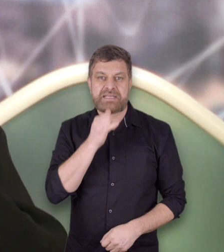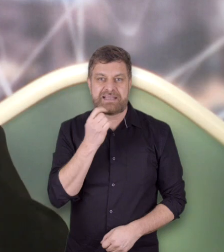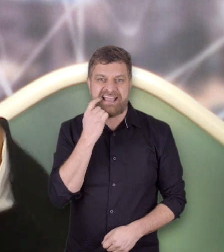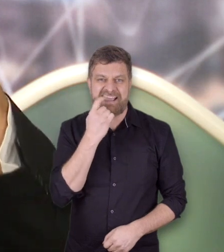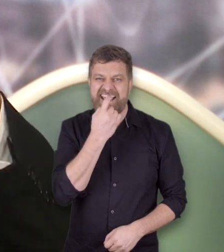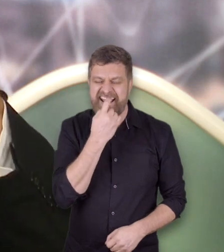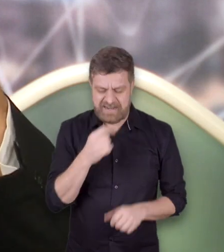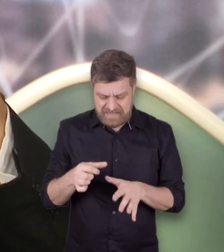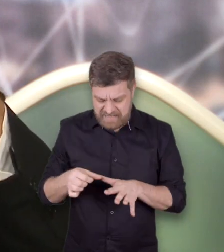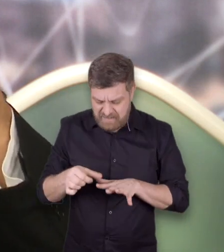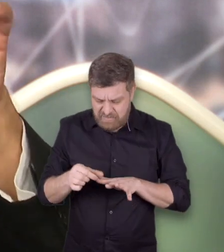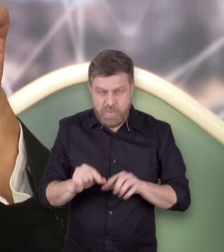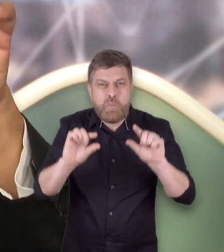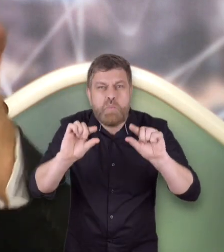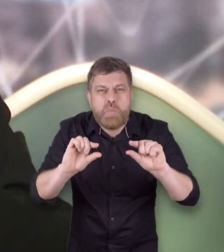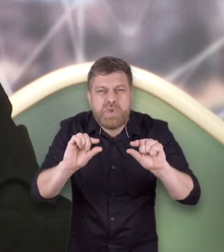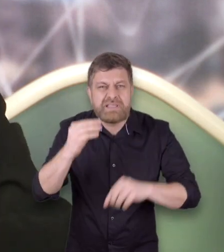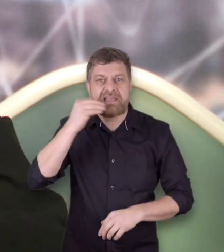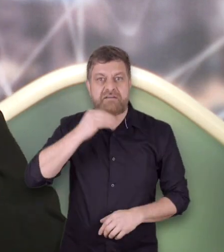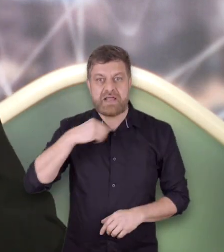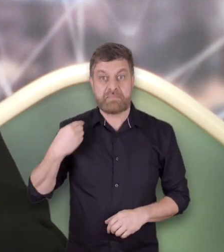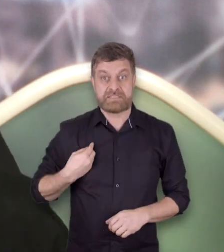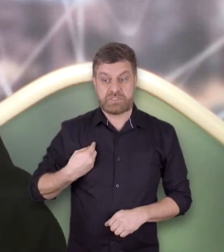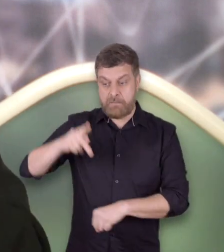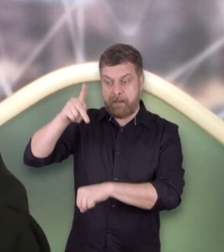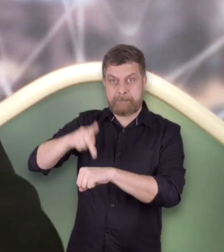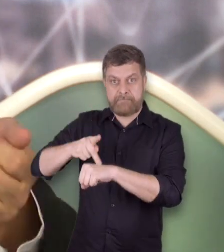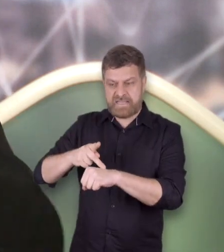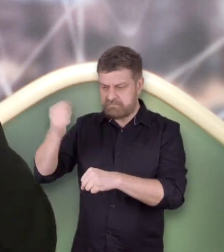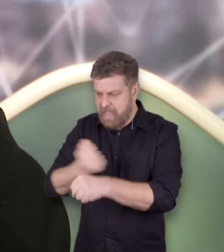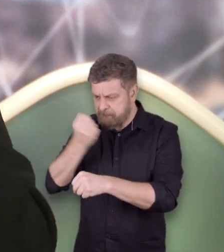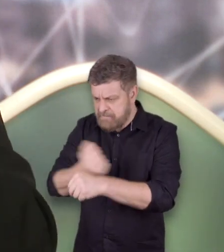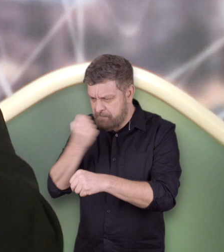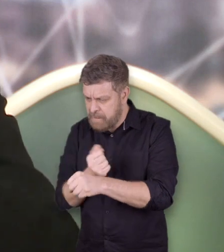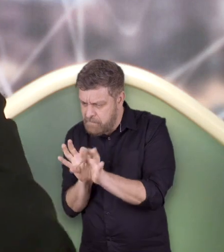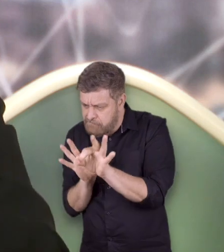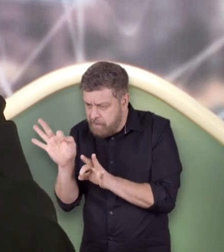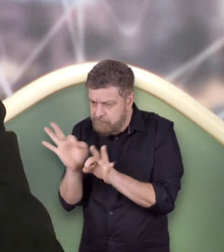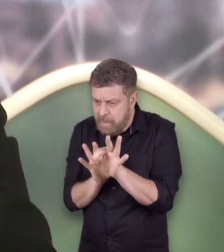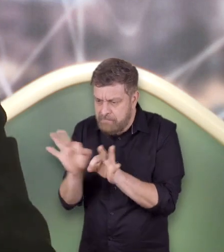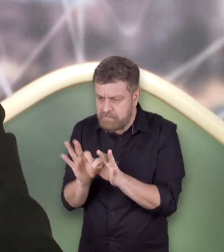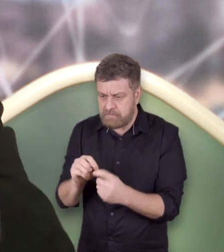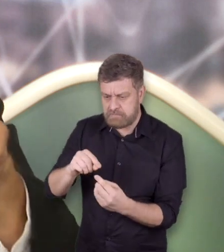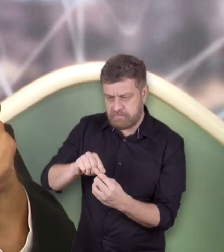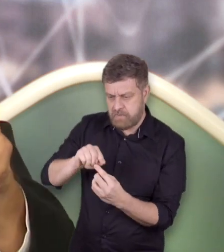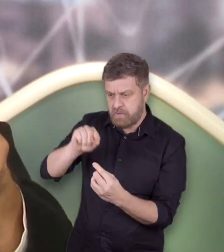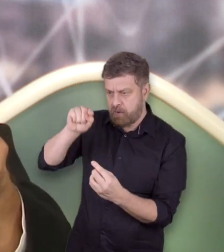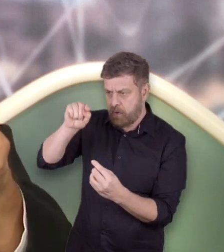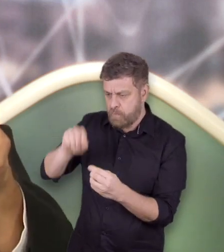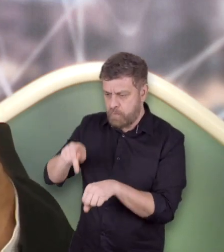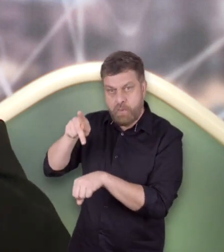são frágeis, nossas unhas são pequenas, mas nós pegamos uma pedra, batemos na outra, criamos um